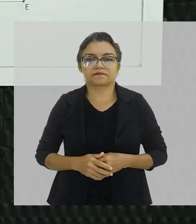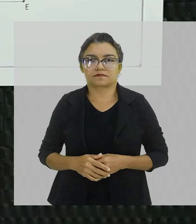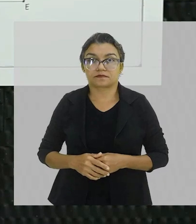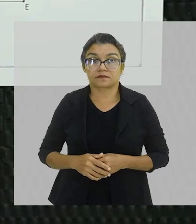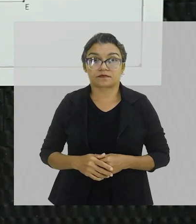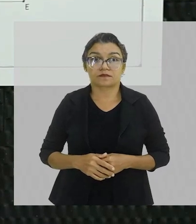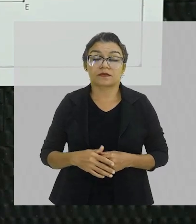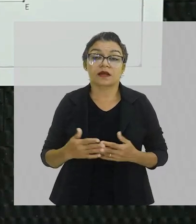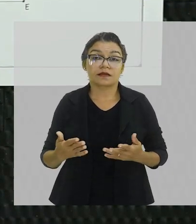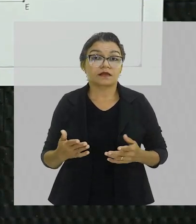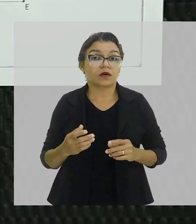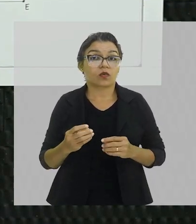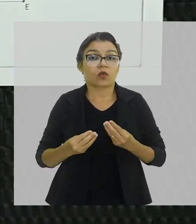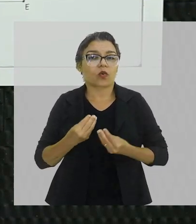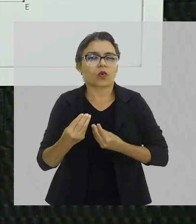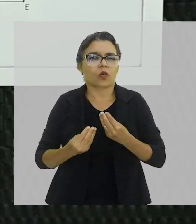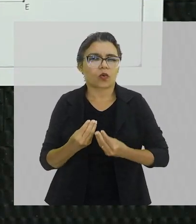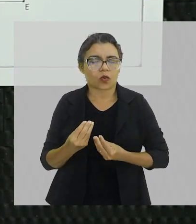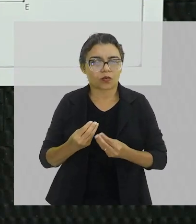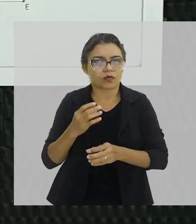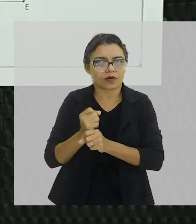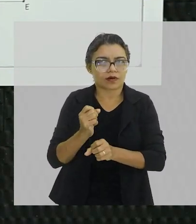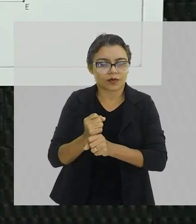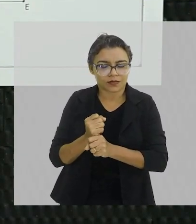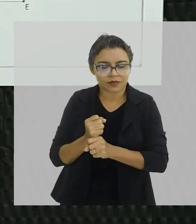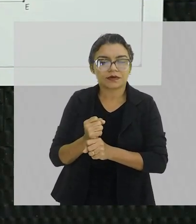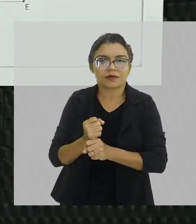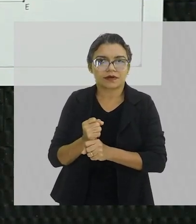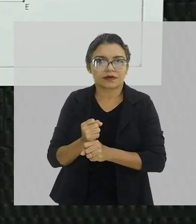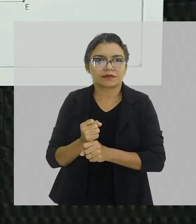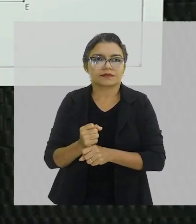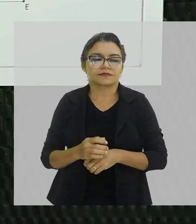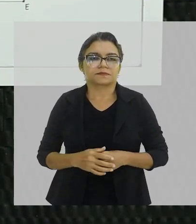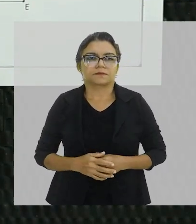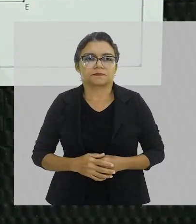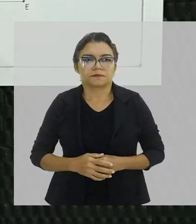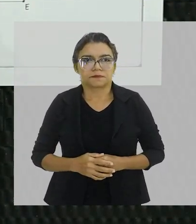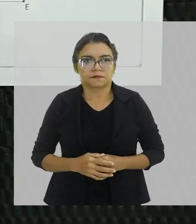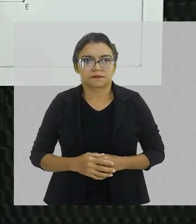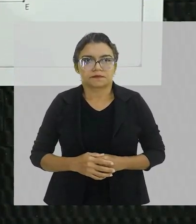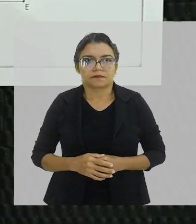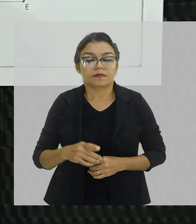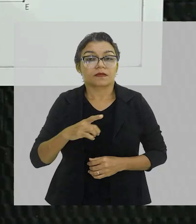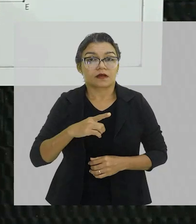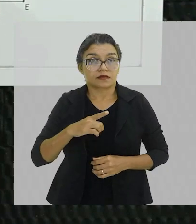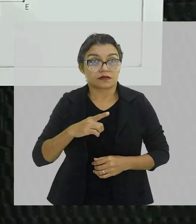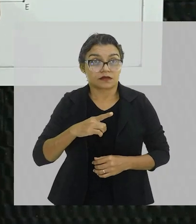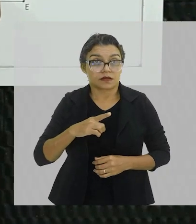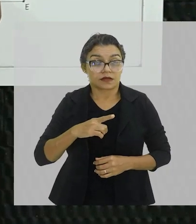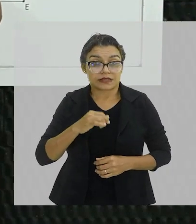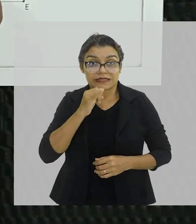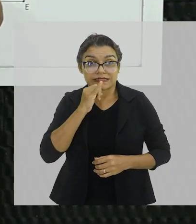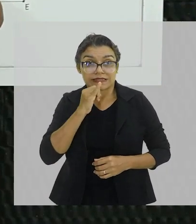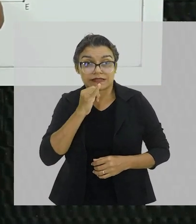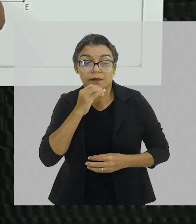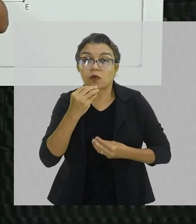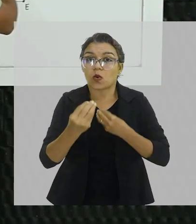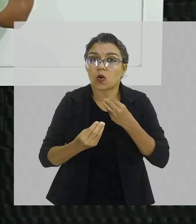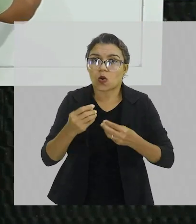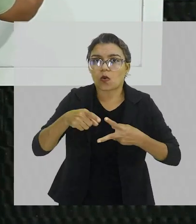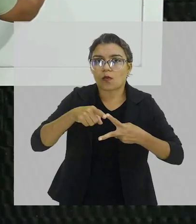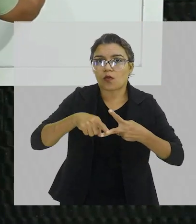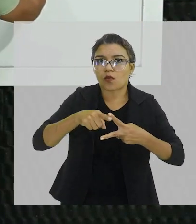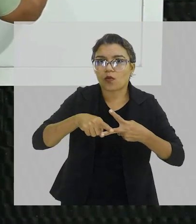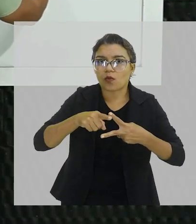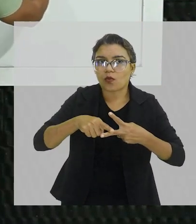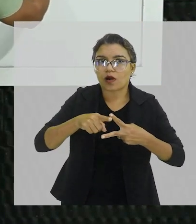Vamos lá, turma, vamos ver se a gente consegue encontrar esse alfa. Será que a gente consegue encontrar a medida desse ângulo aqui,